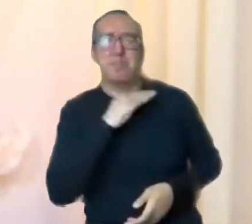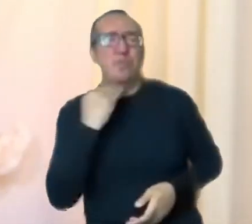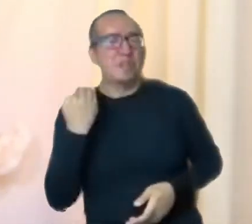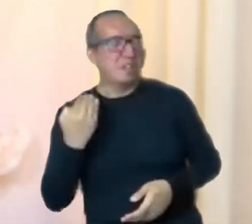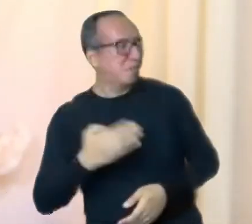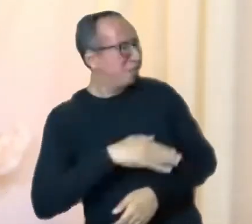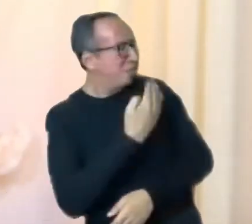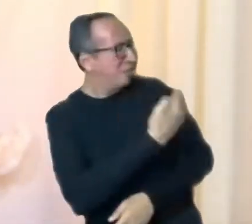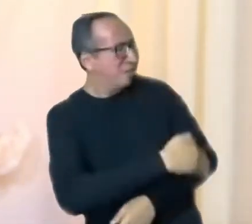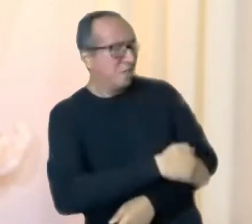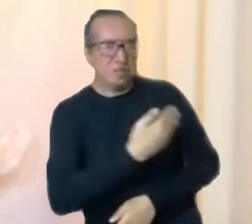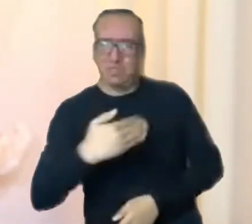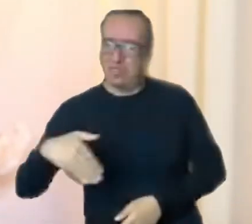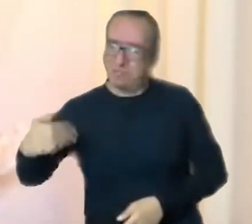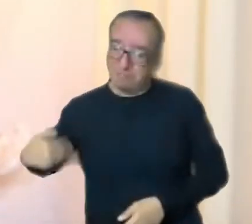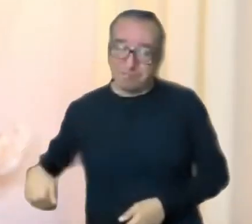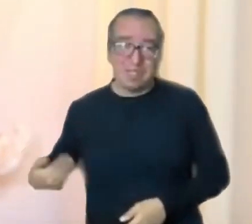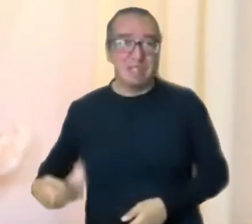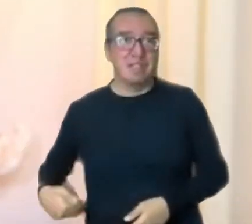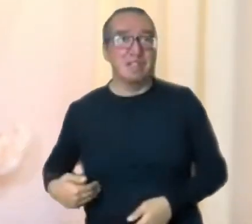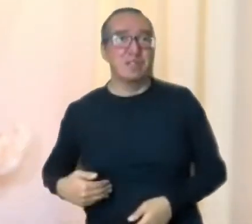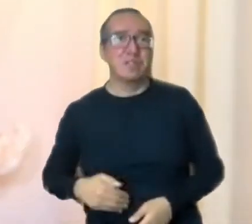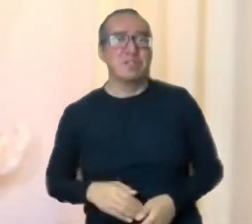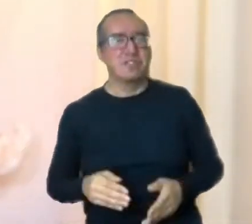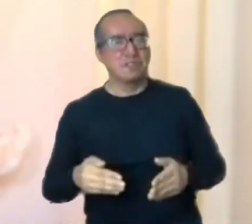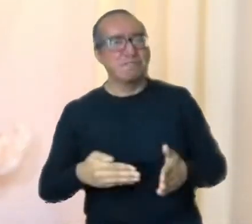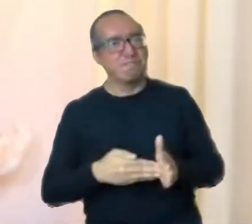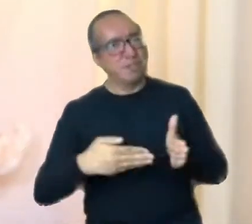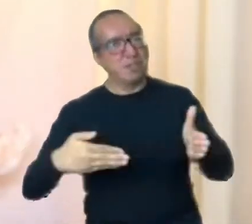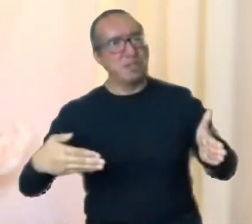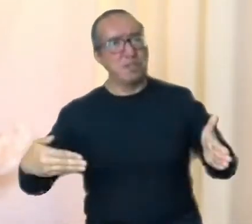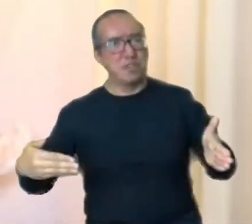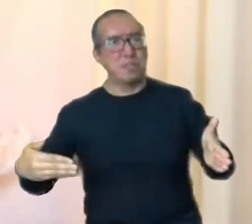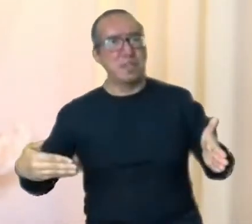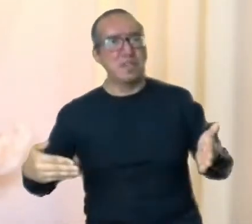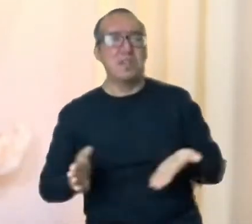o parecer da ONU quanto ao porquê